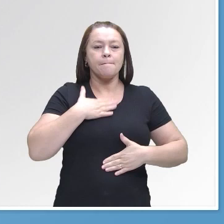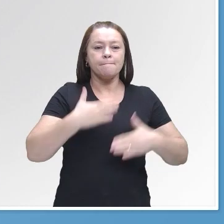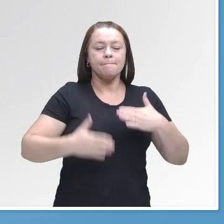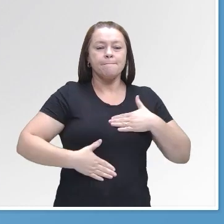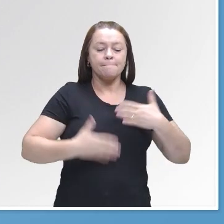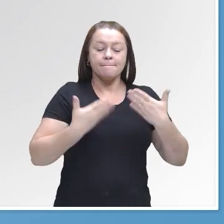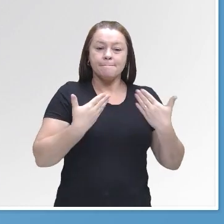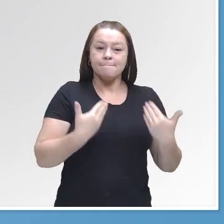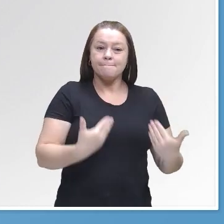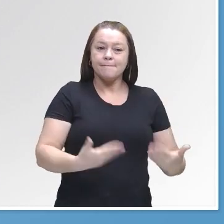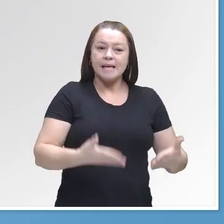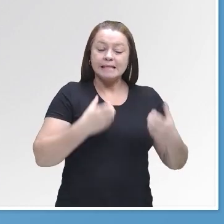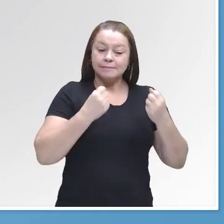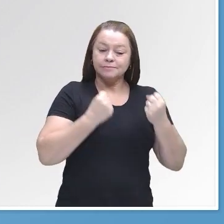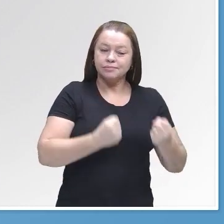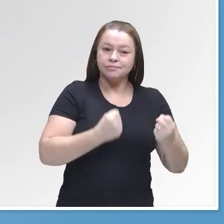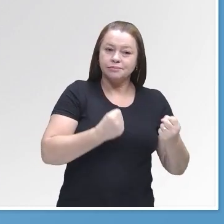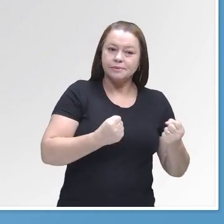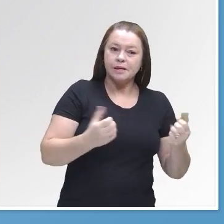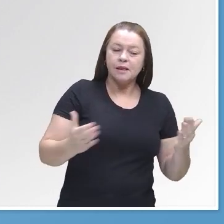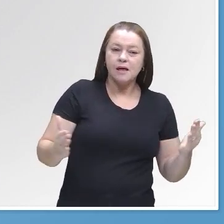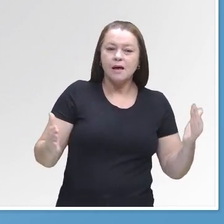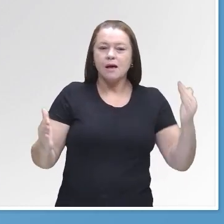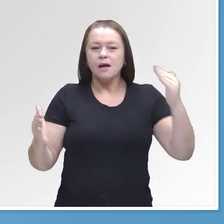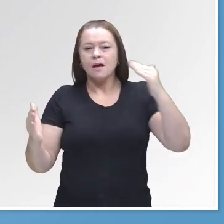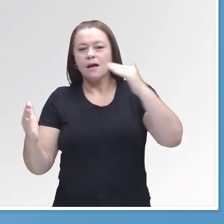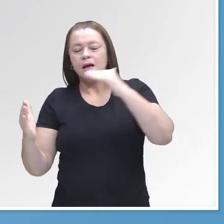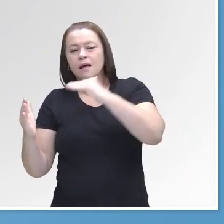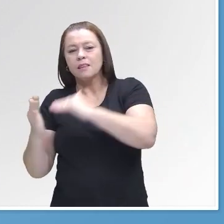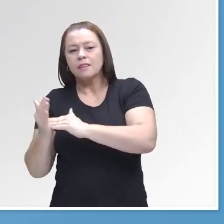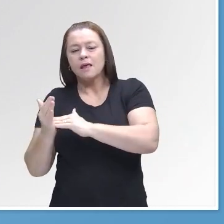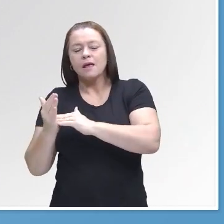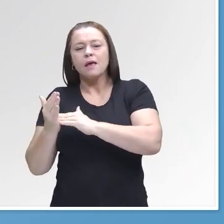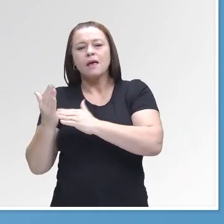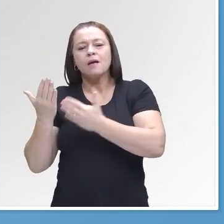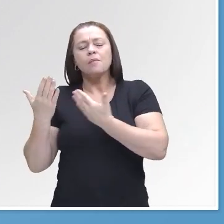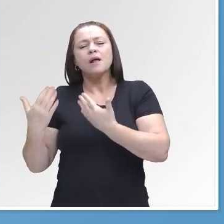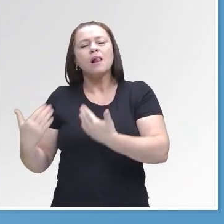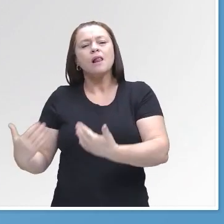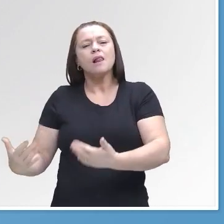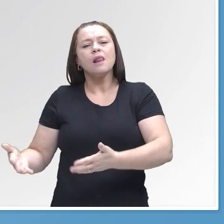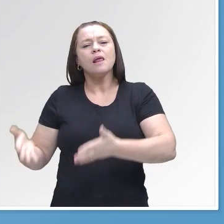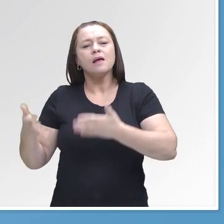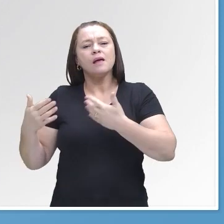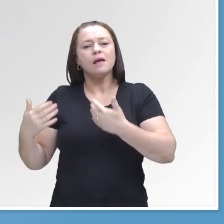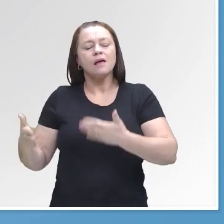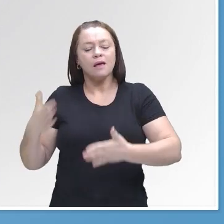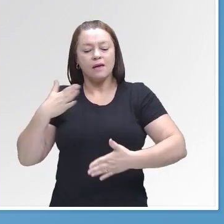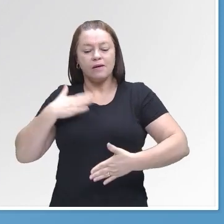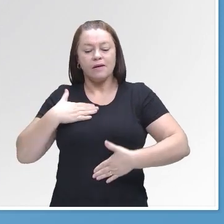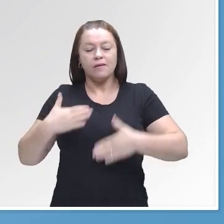e terminando com o que tem menor massa corporal.